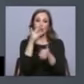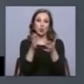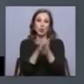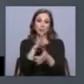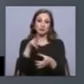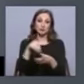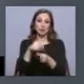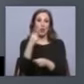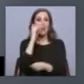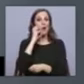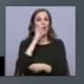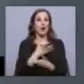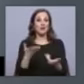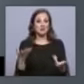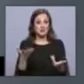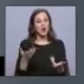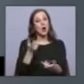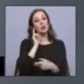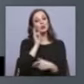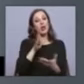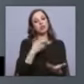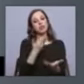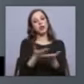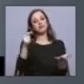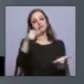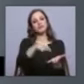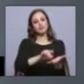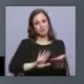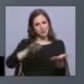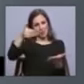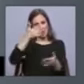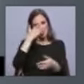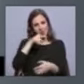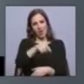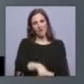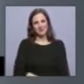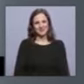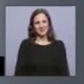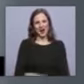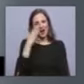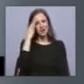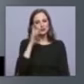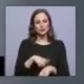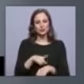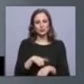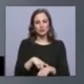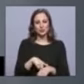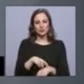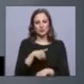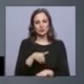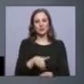potencial para tornar um dos temas principais da áfrica está lá podemos